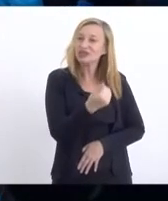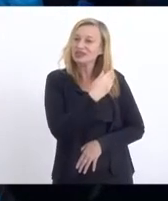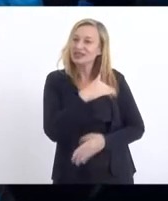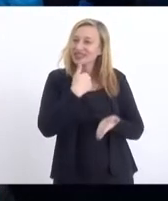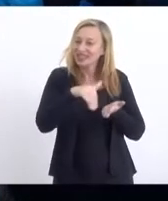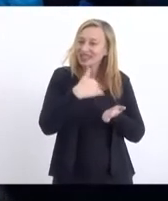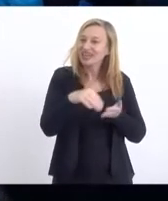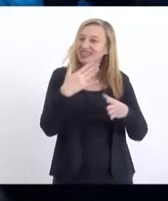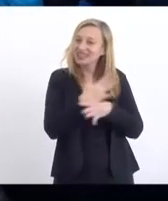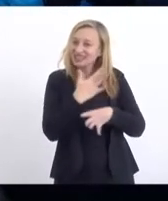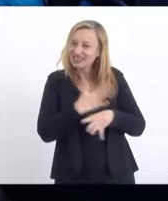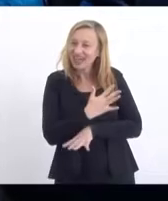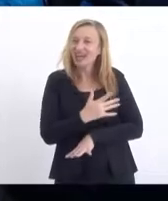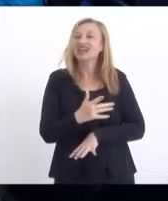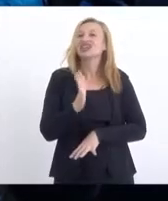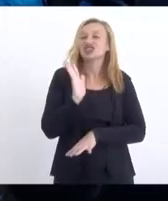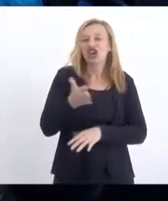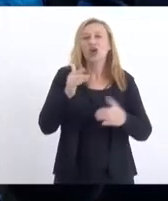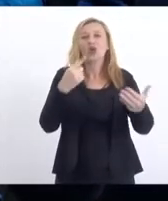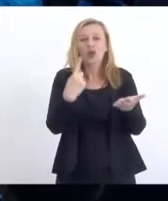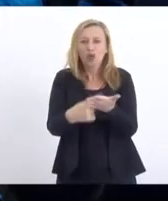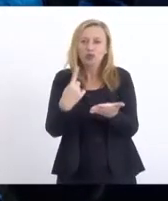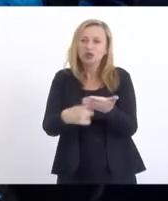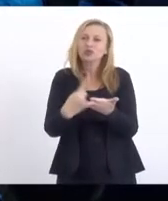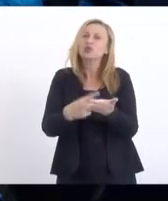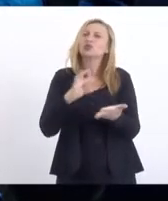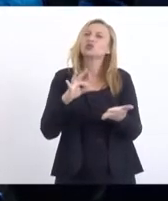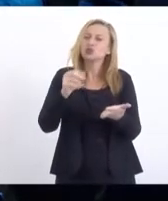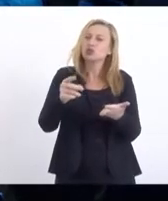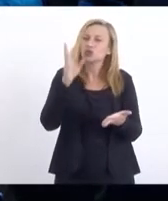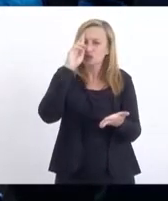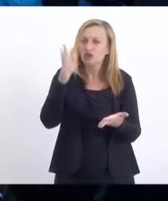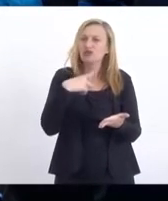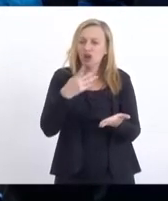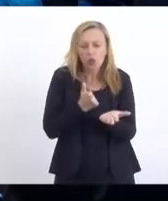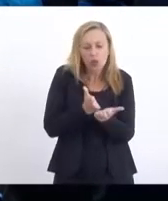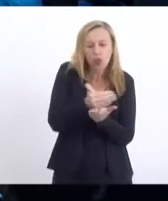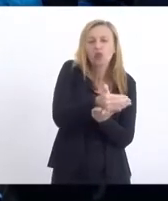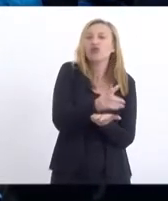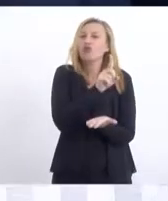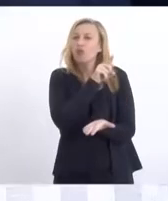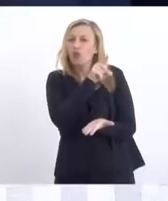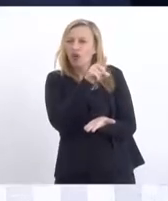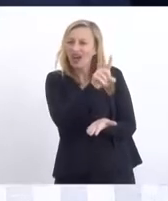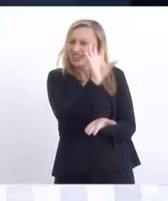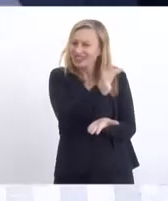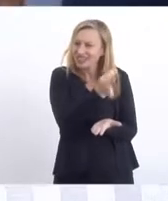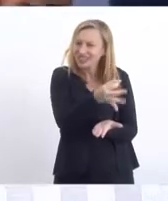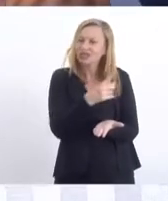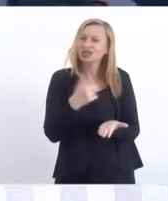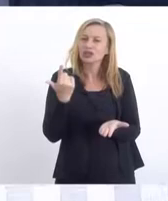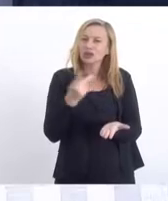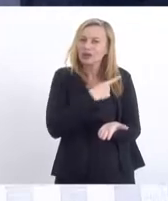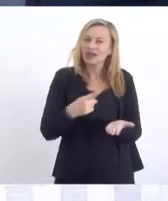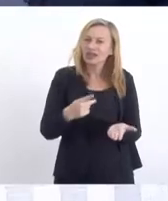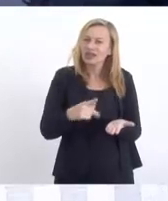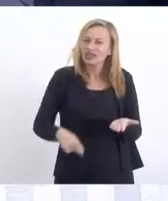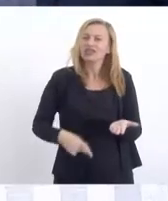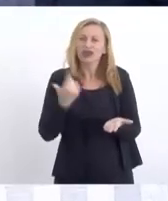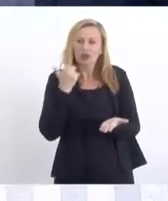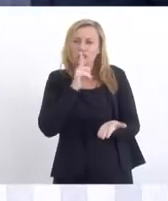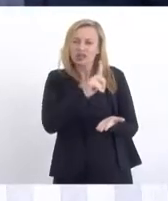das cidades, como o presidente da ERG, já combinou, o senhor já tratou, o desvio lá vai, tenho certeza que o nosso presidente vai sair, que